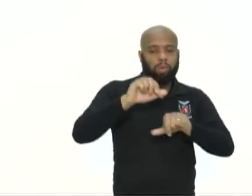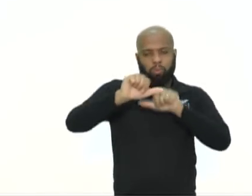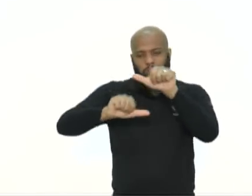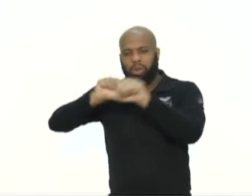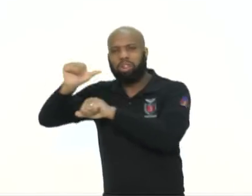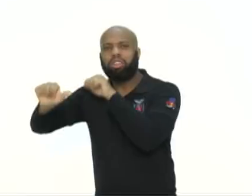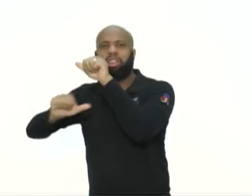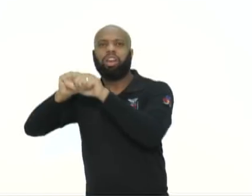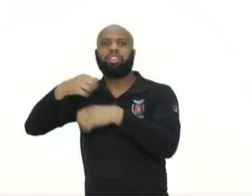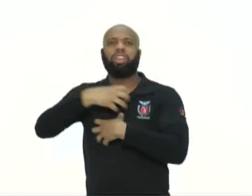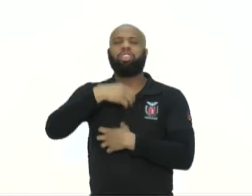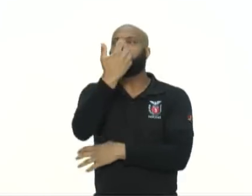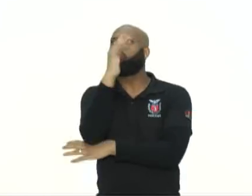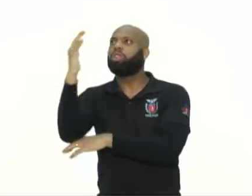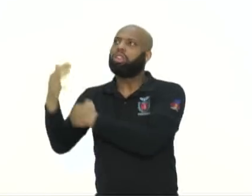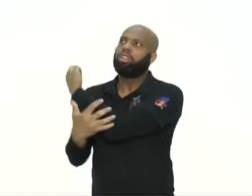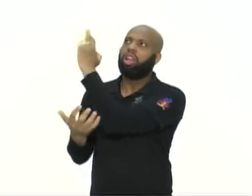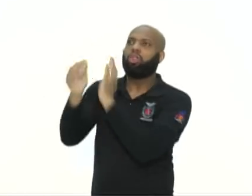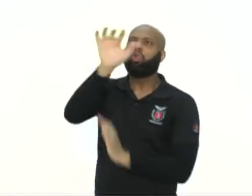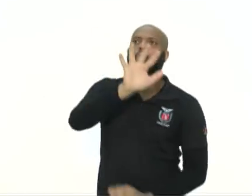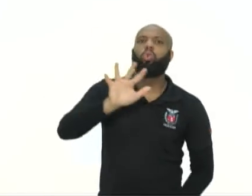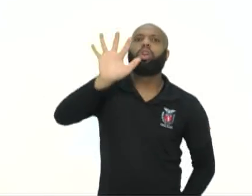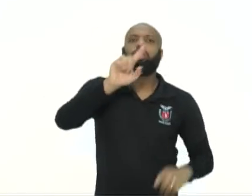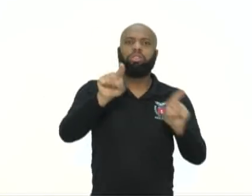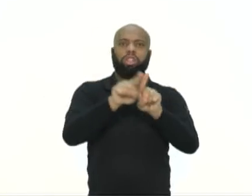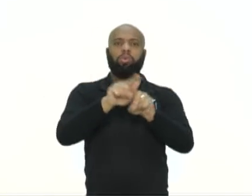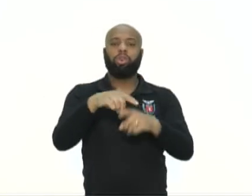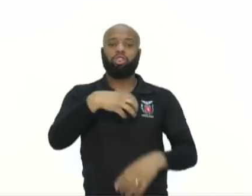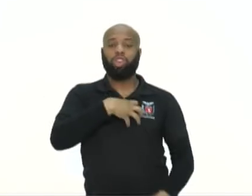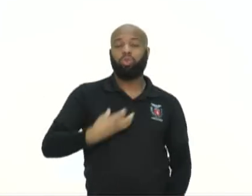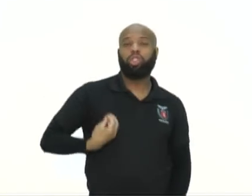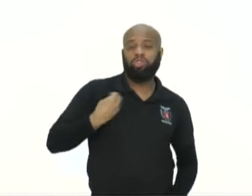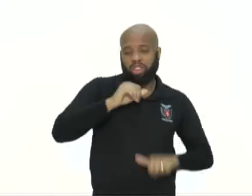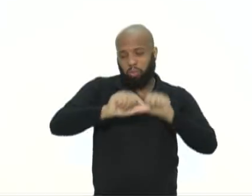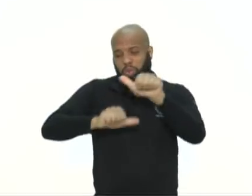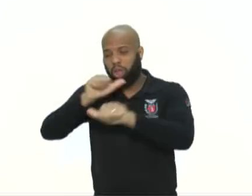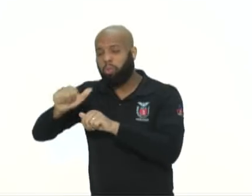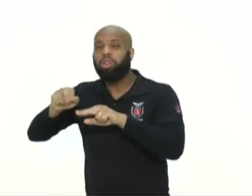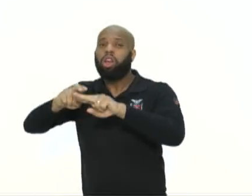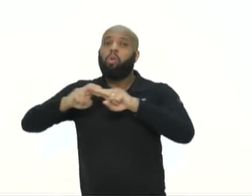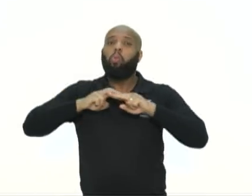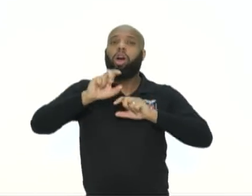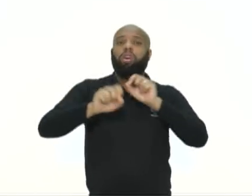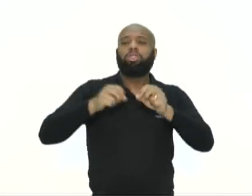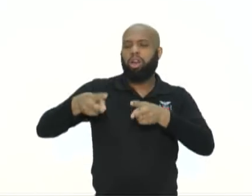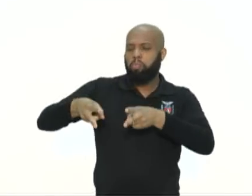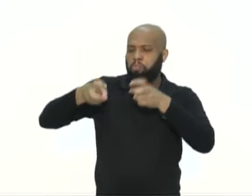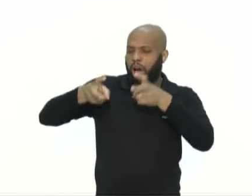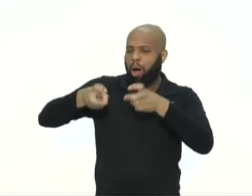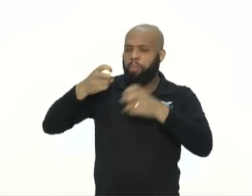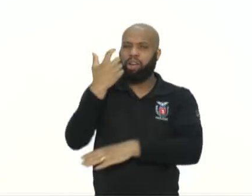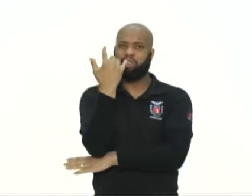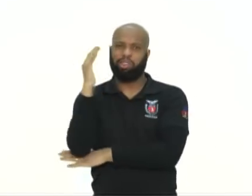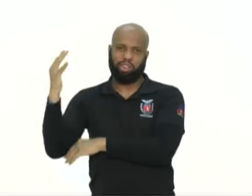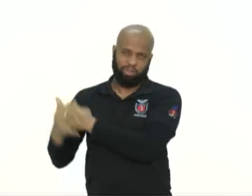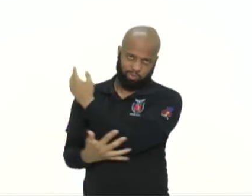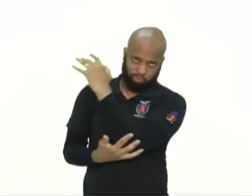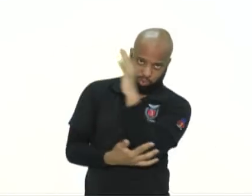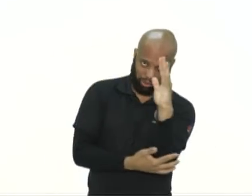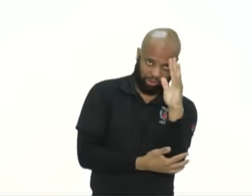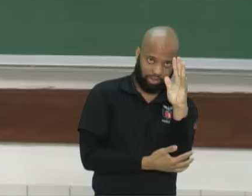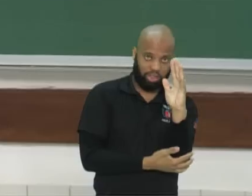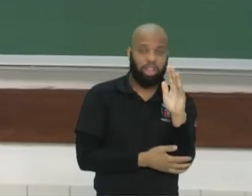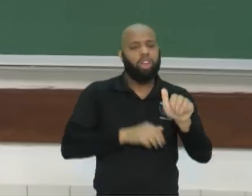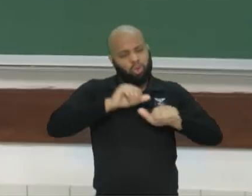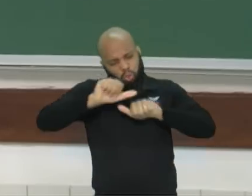mudanças nas paisagens e nos modos de vida que são resultado da exploração dos recursos naturais. Então, todas